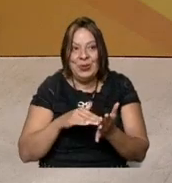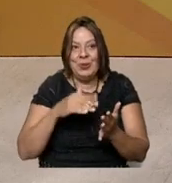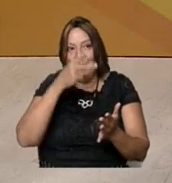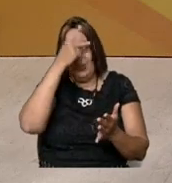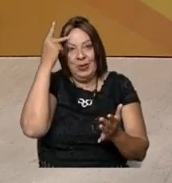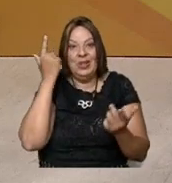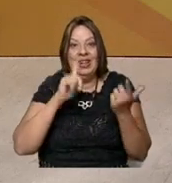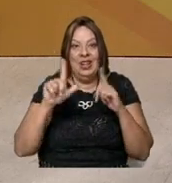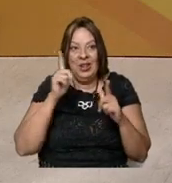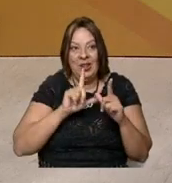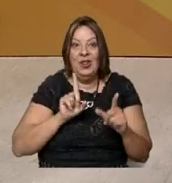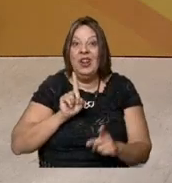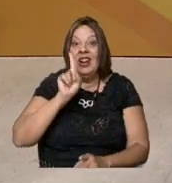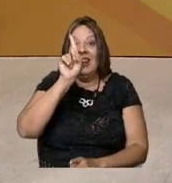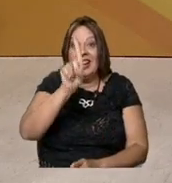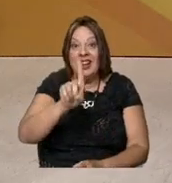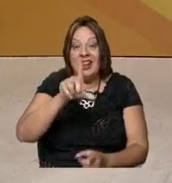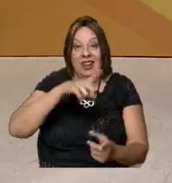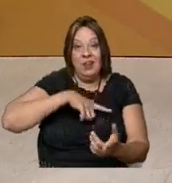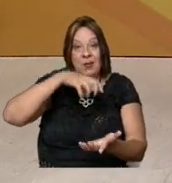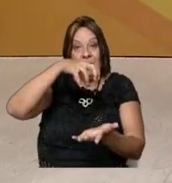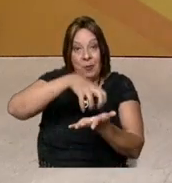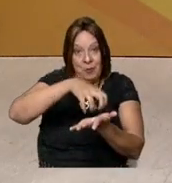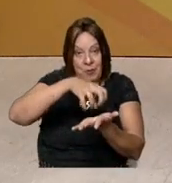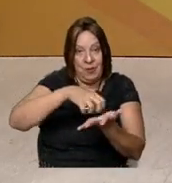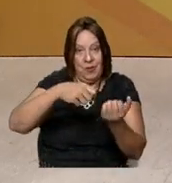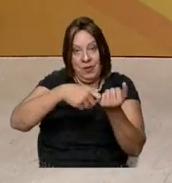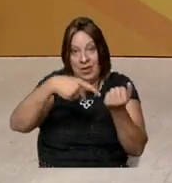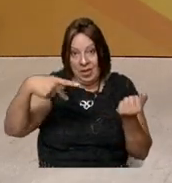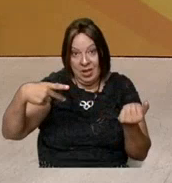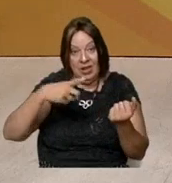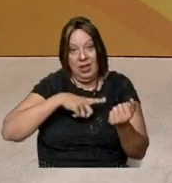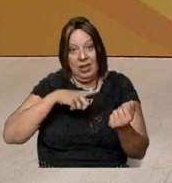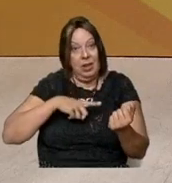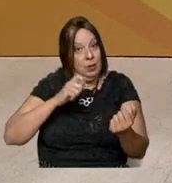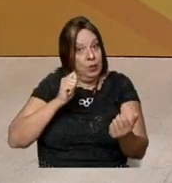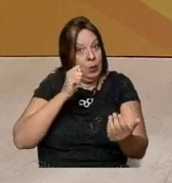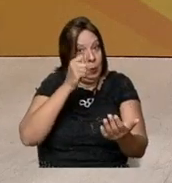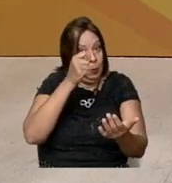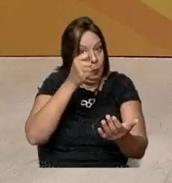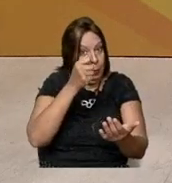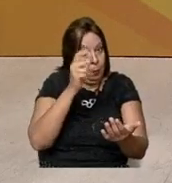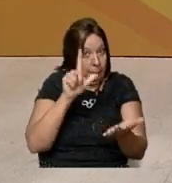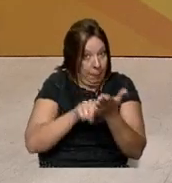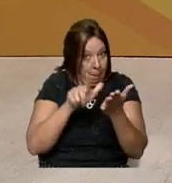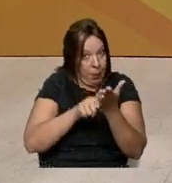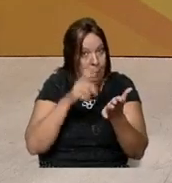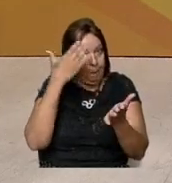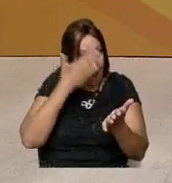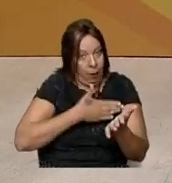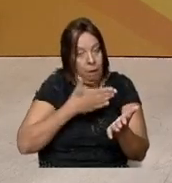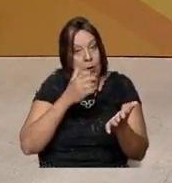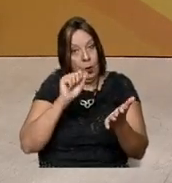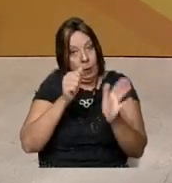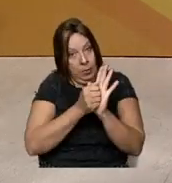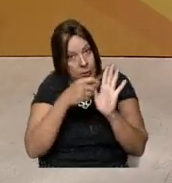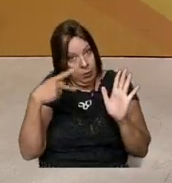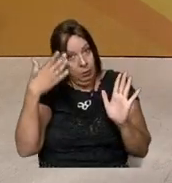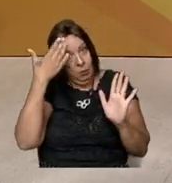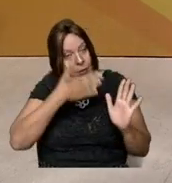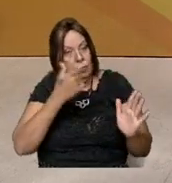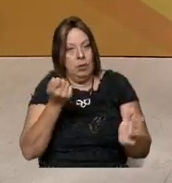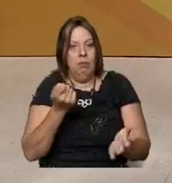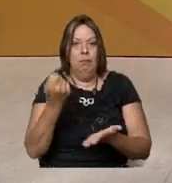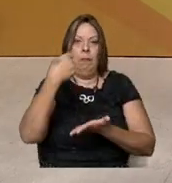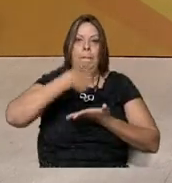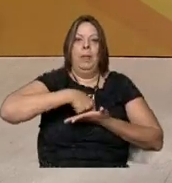para retirar o seu din-din. A partir de amanhã já está liberado em horário comercial, tá de segunda a sexta. Ficou com vontade de ser contemplado? Domingo